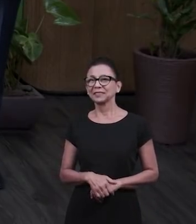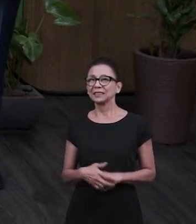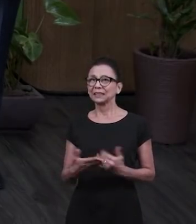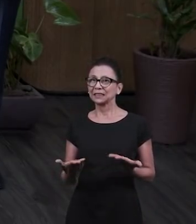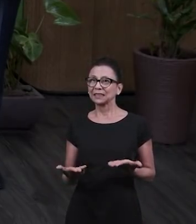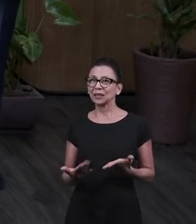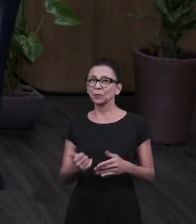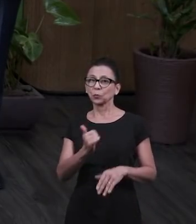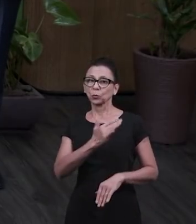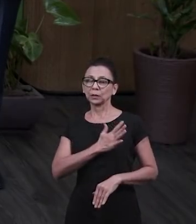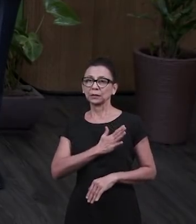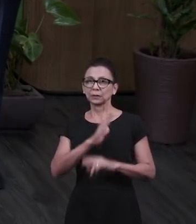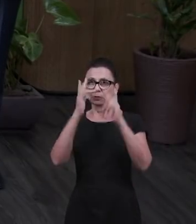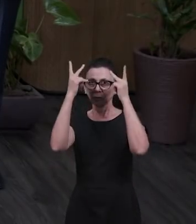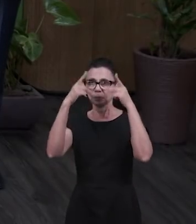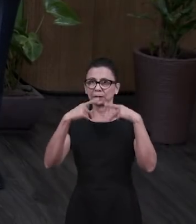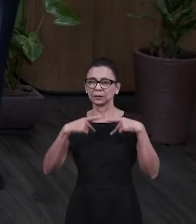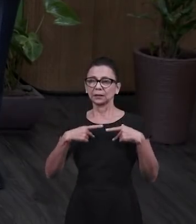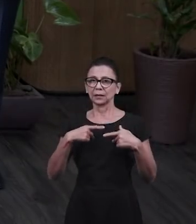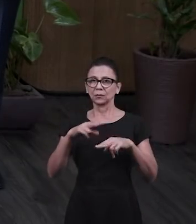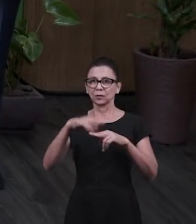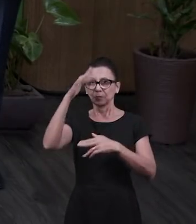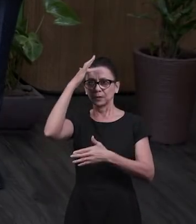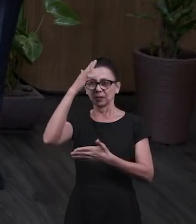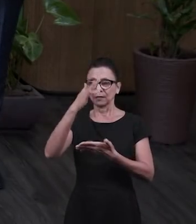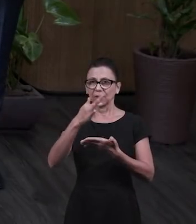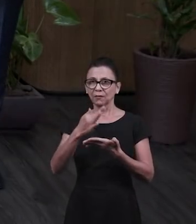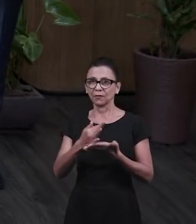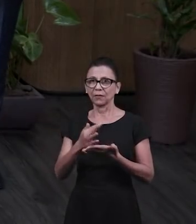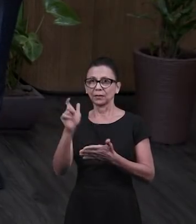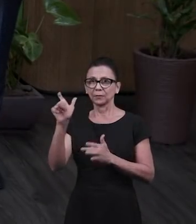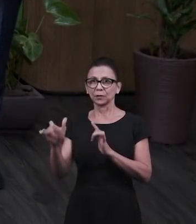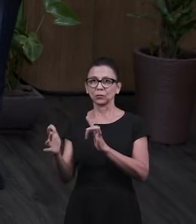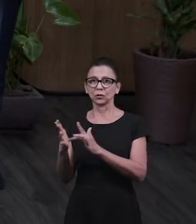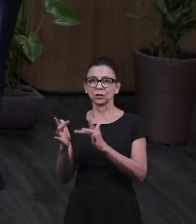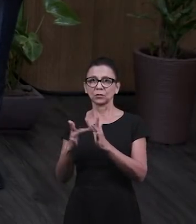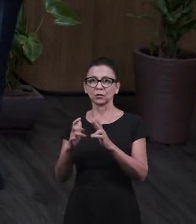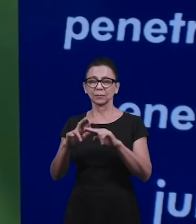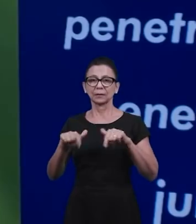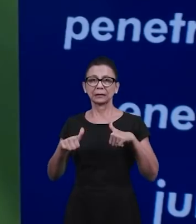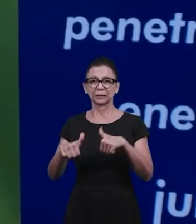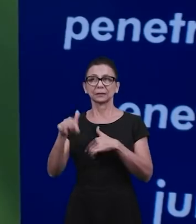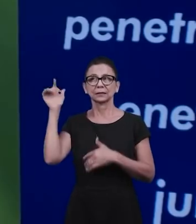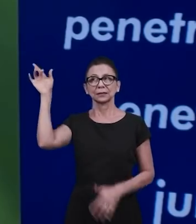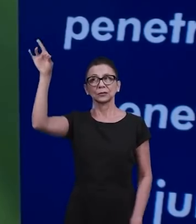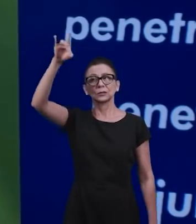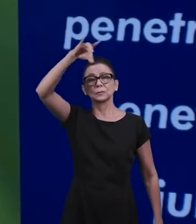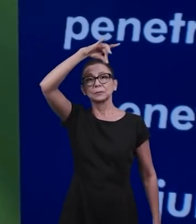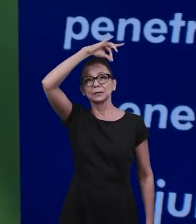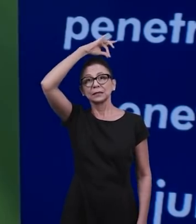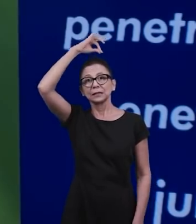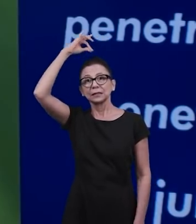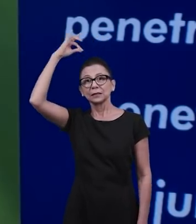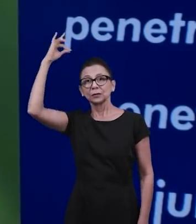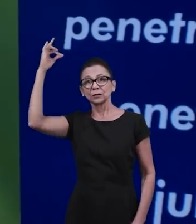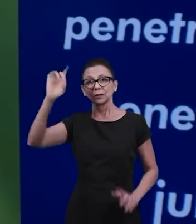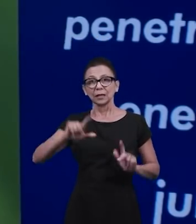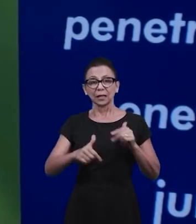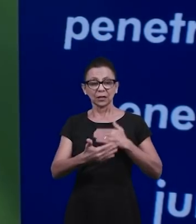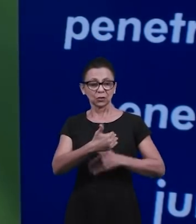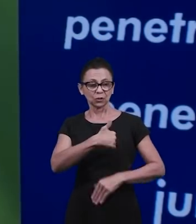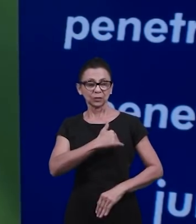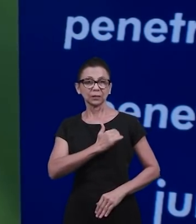fé em Jesus e pela ação do Espírito Santo, gera vida no coração do